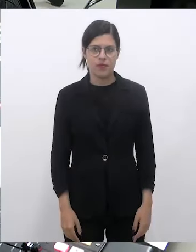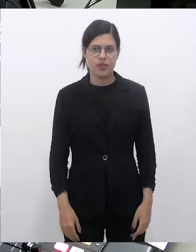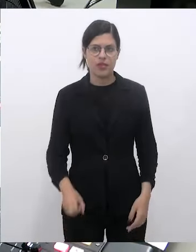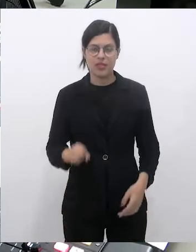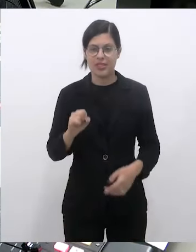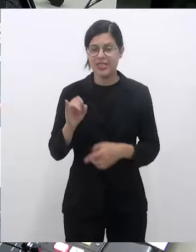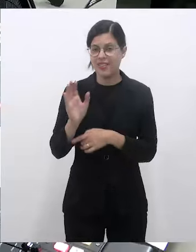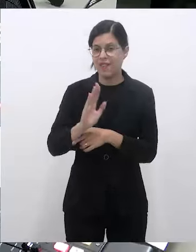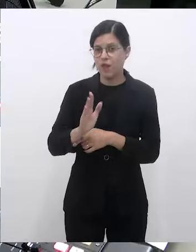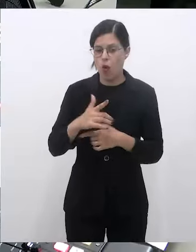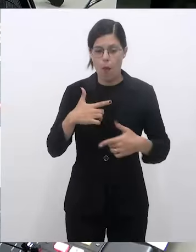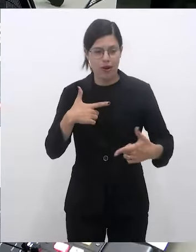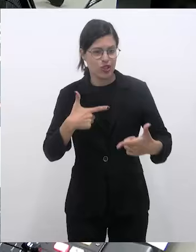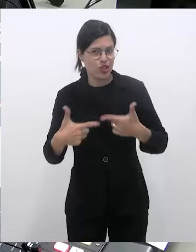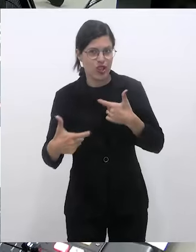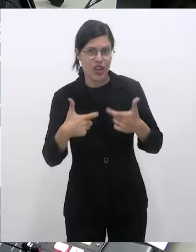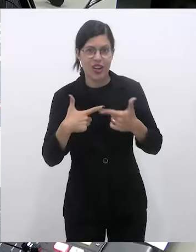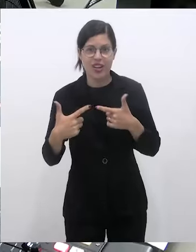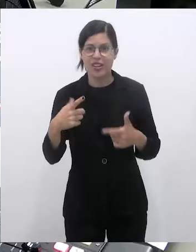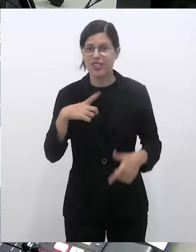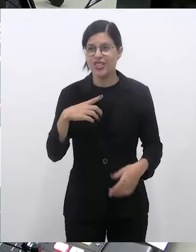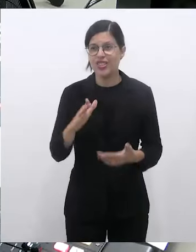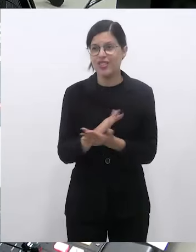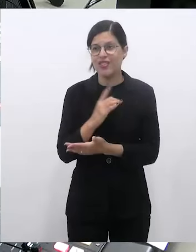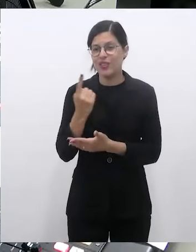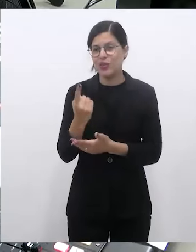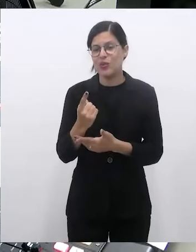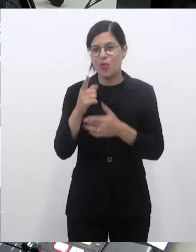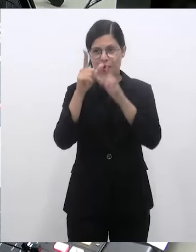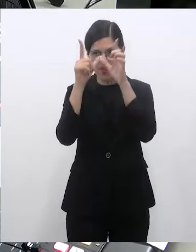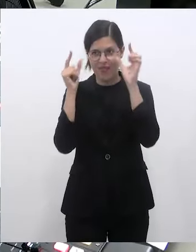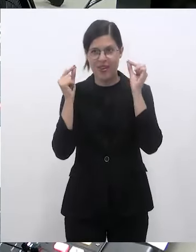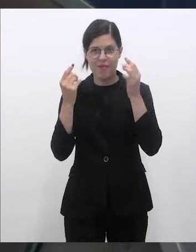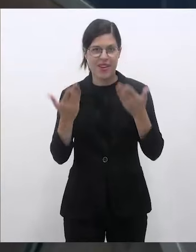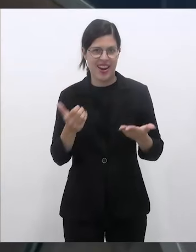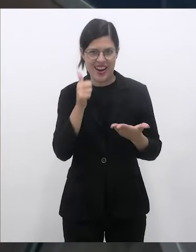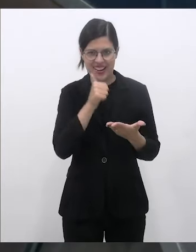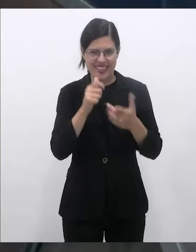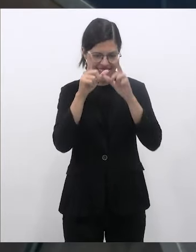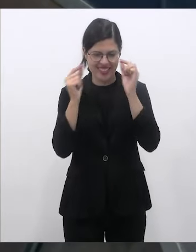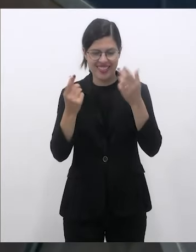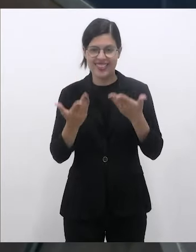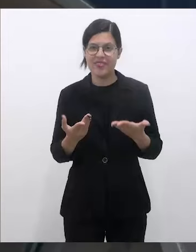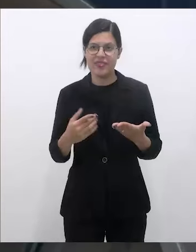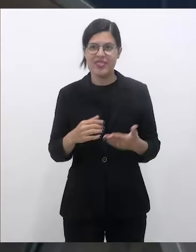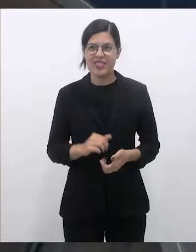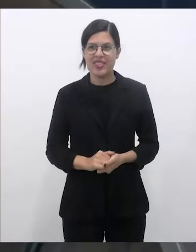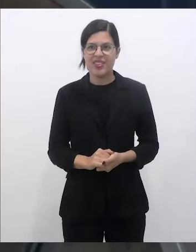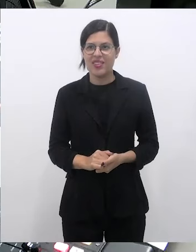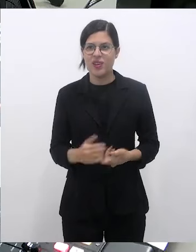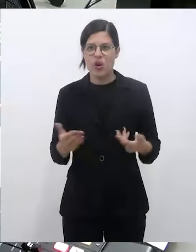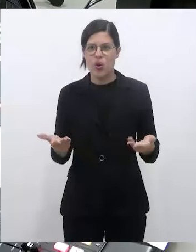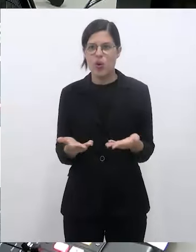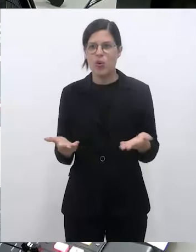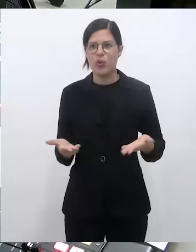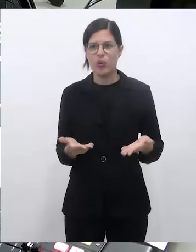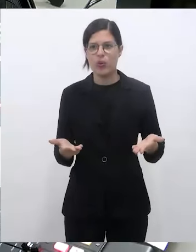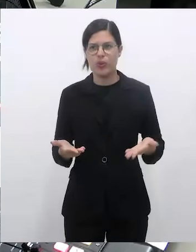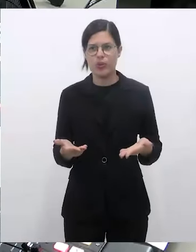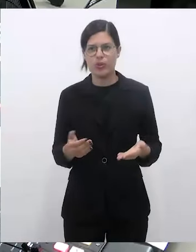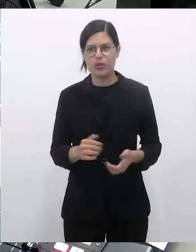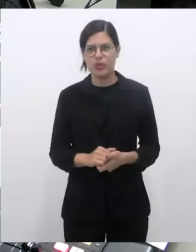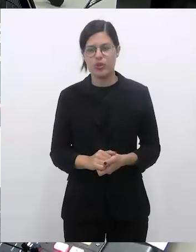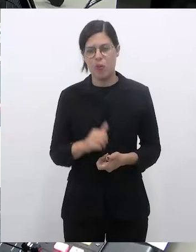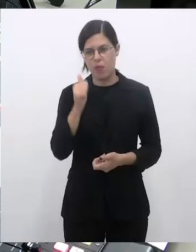Quando se era filme de guerra, então tinha assim, uma enfermeira. Mas, então, tinha muito menos espaço para a mulher. E